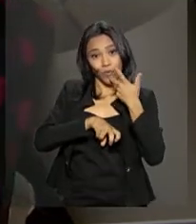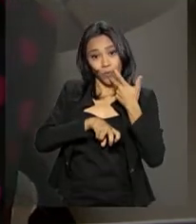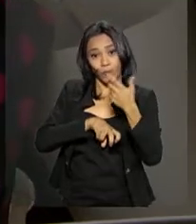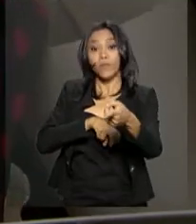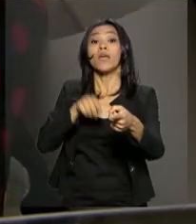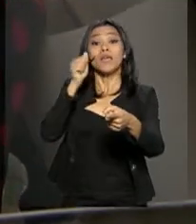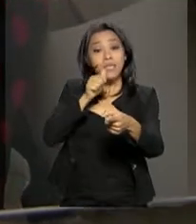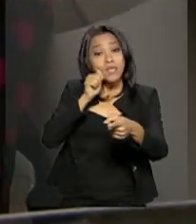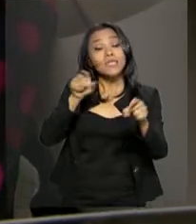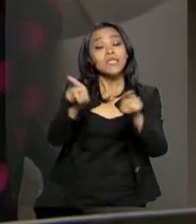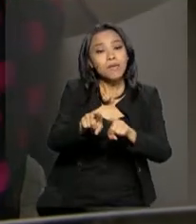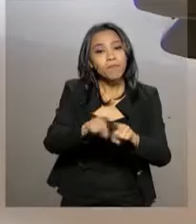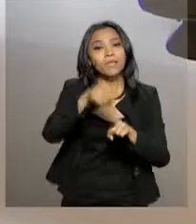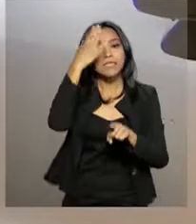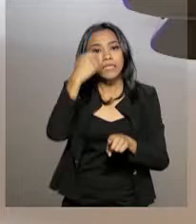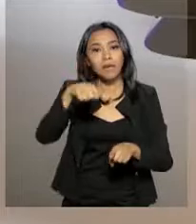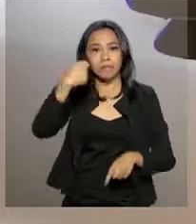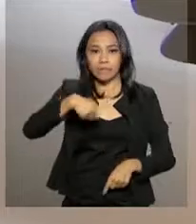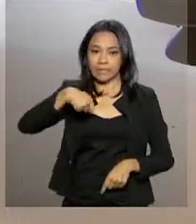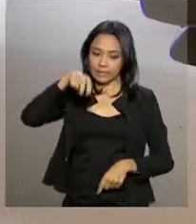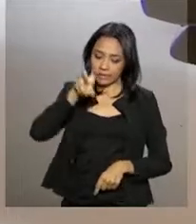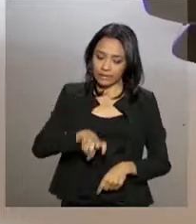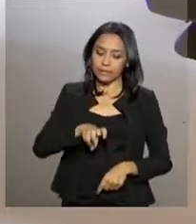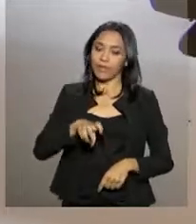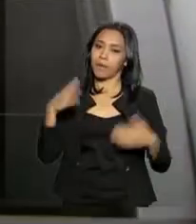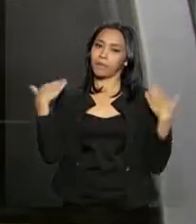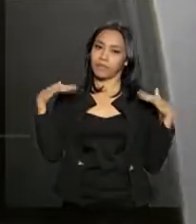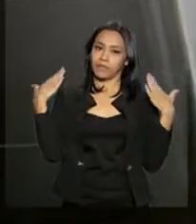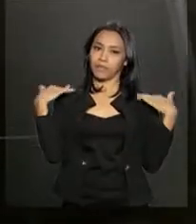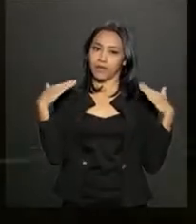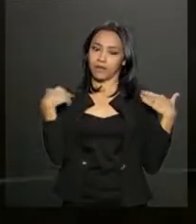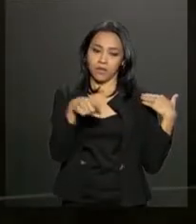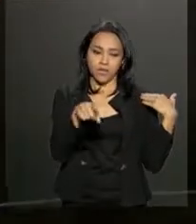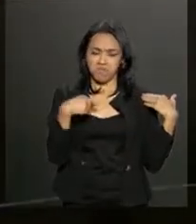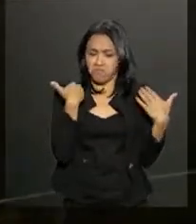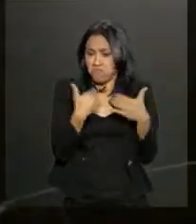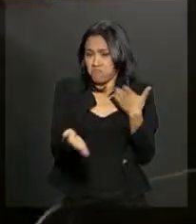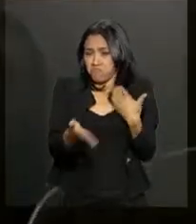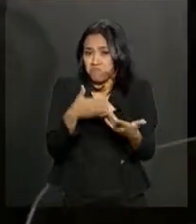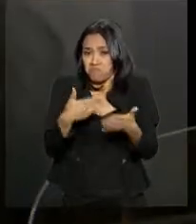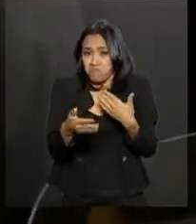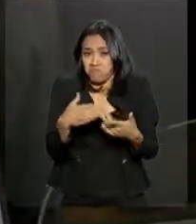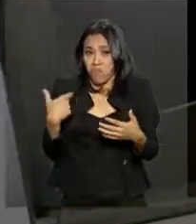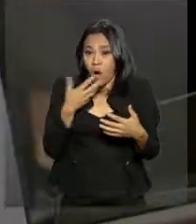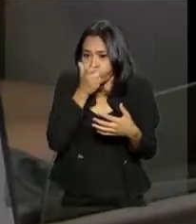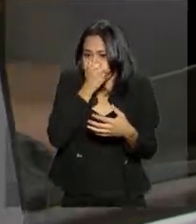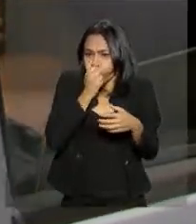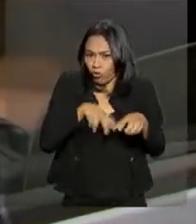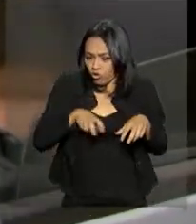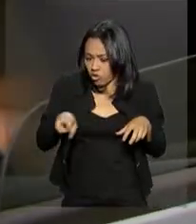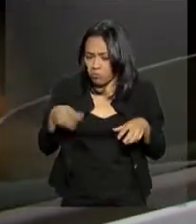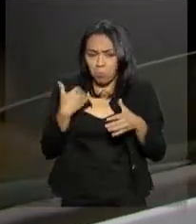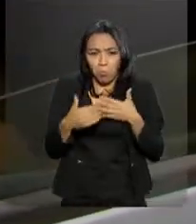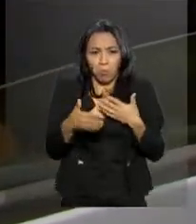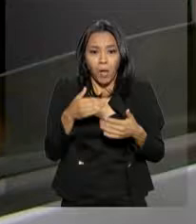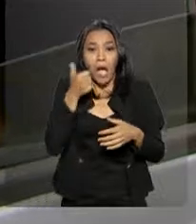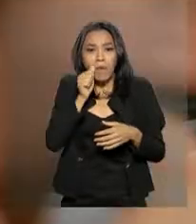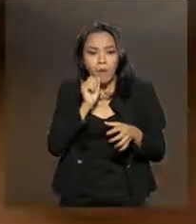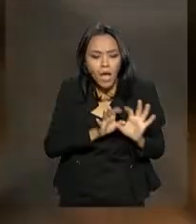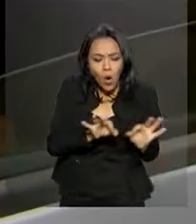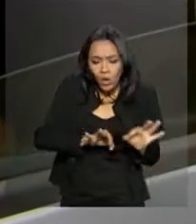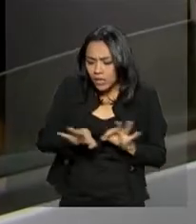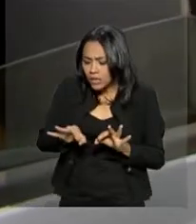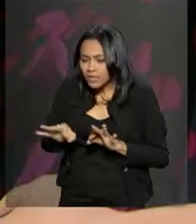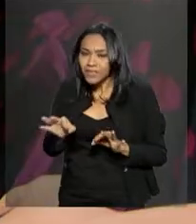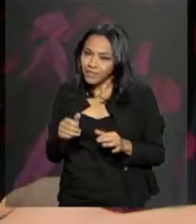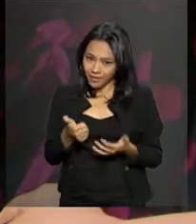também sabe que é preciso sentar na cadeirinha para passear e não importa se tem mais gente no carro a mãe dá um jeito né